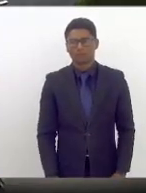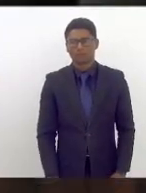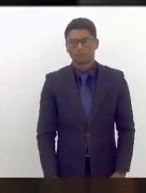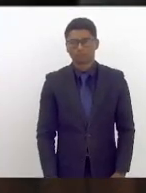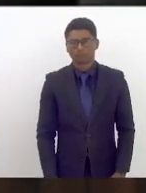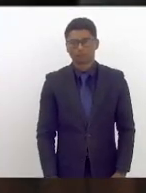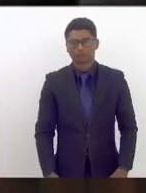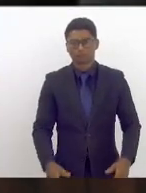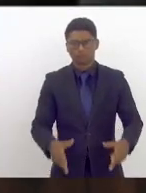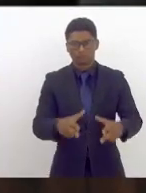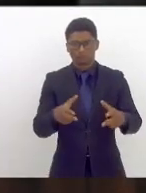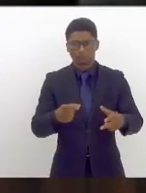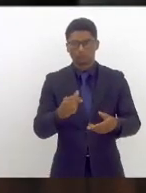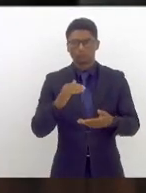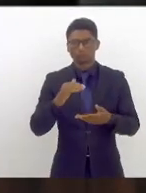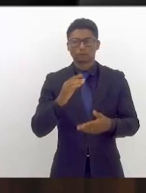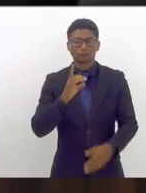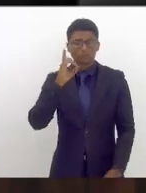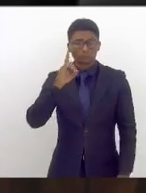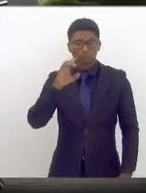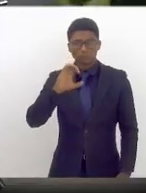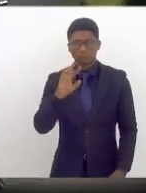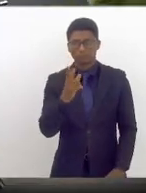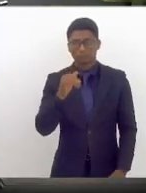pela comissão de orçamento deputado